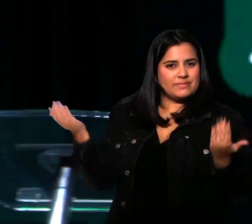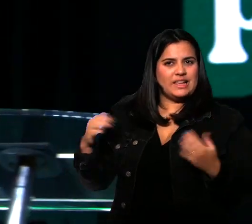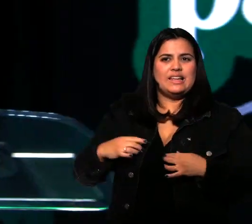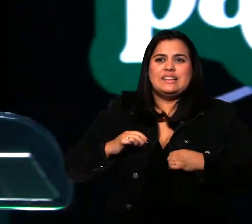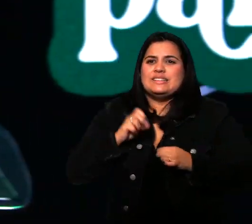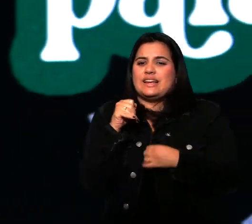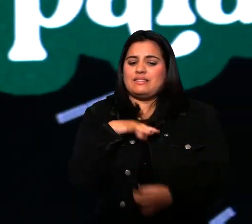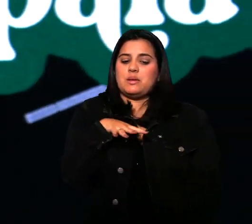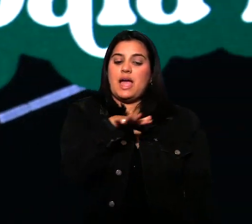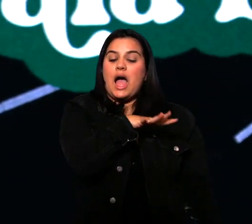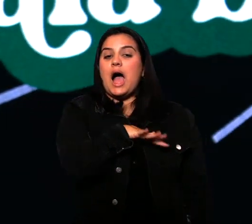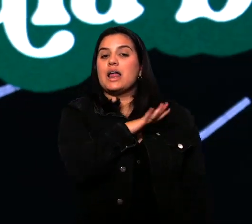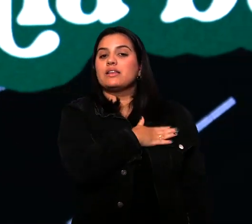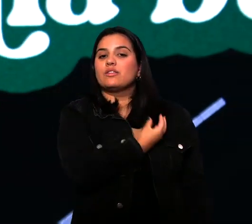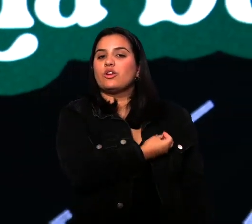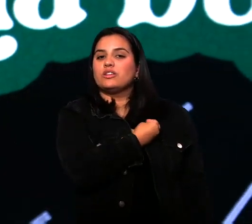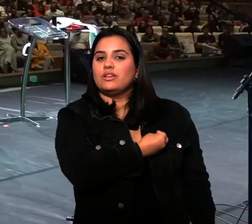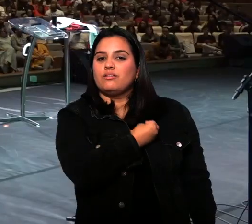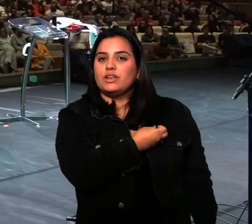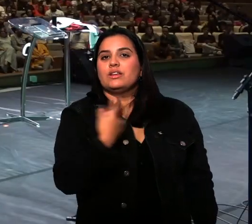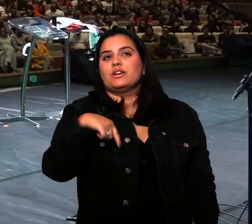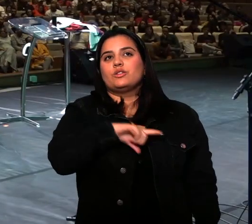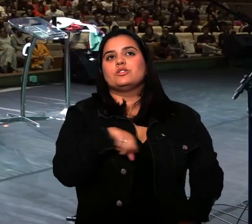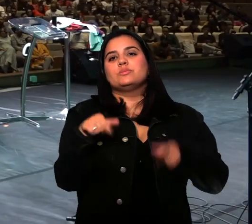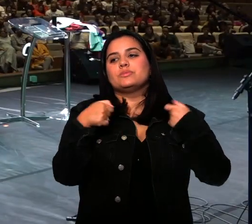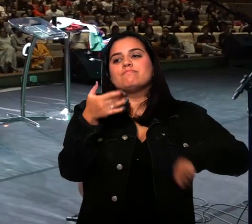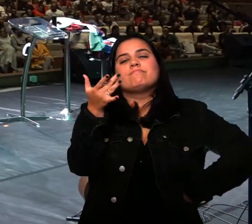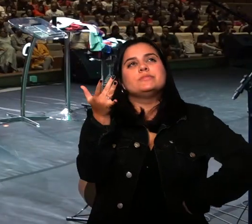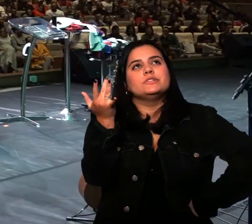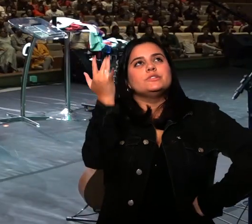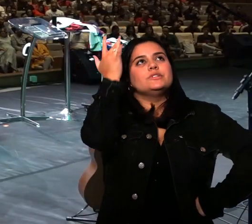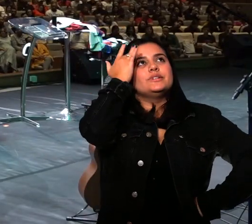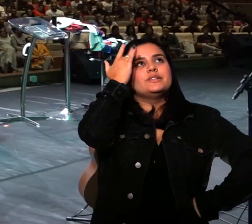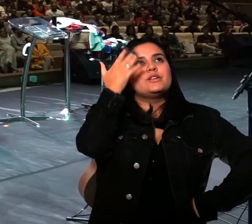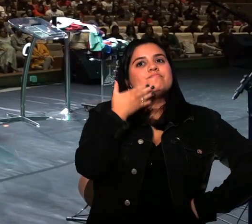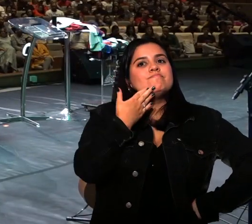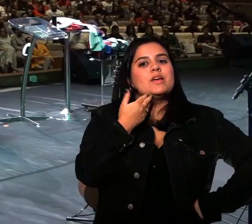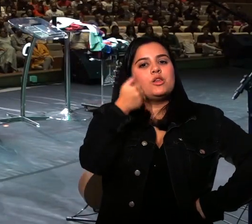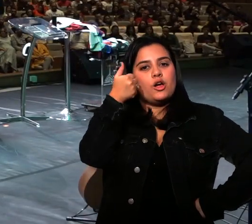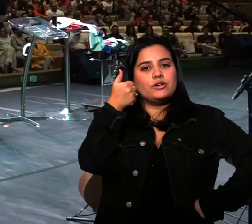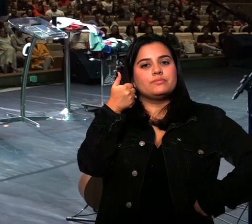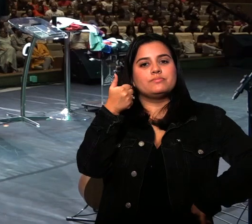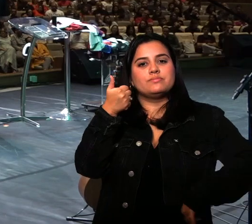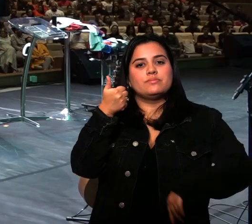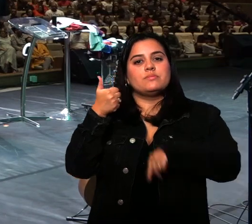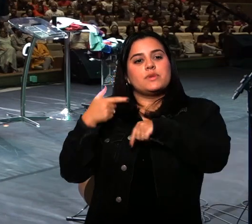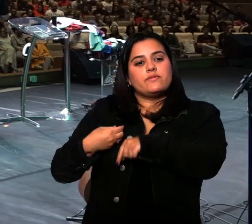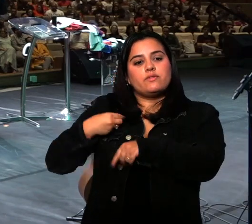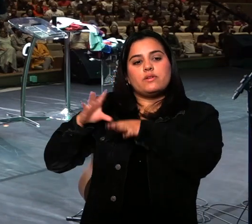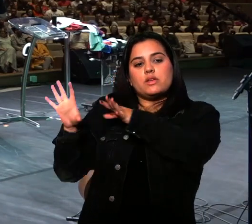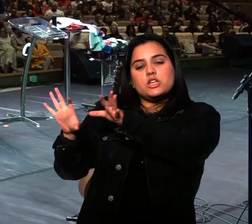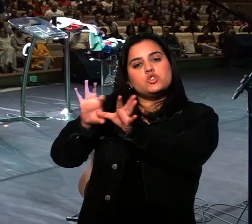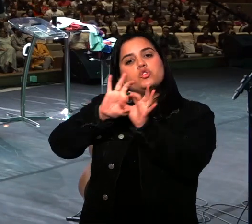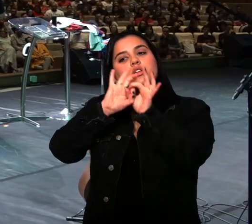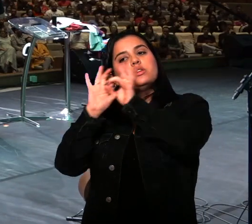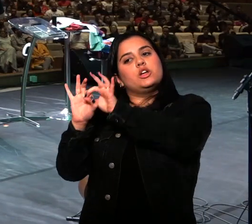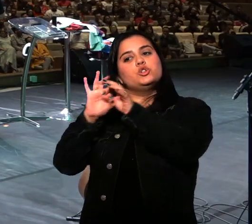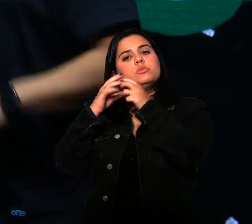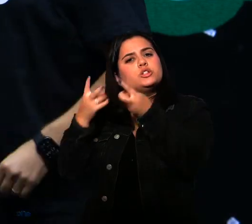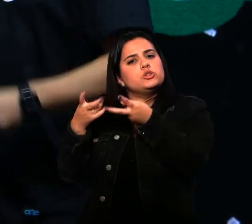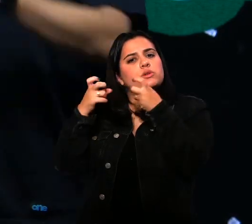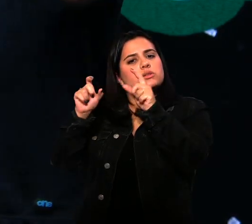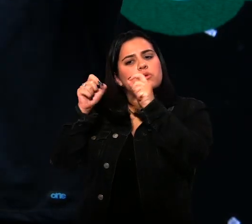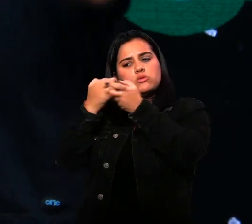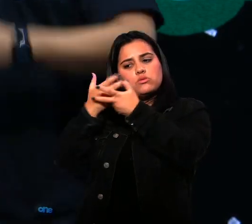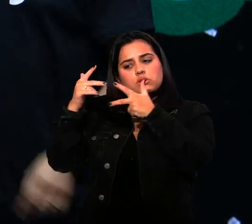maturidade, através da unidade, para poder realmente ver coisas tremendas e sobrenaturais do alto acontecendo nessa igreja, na nossa